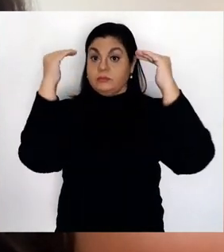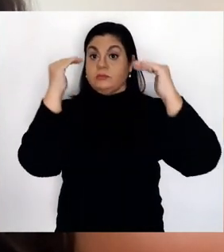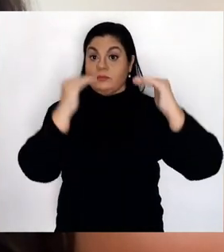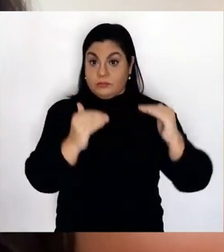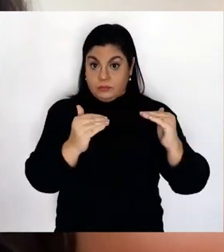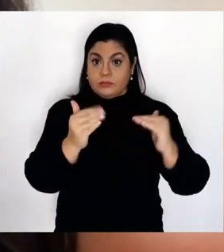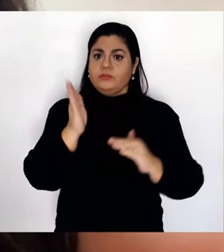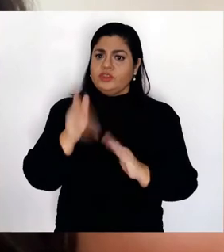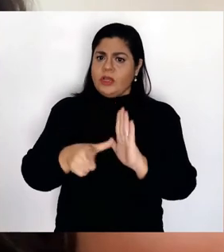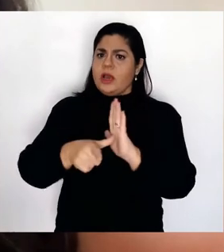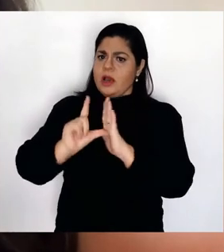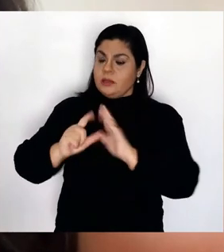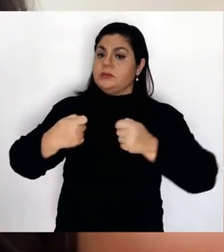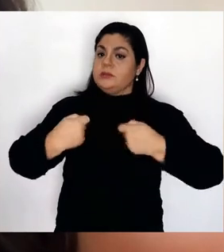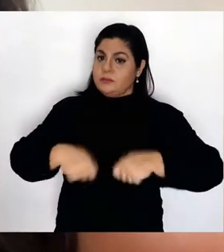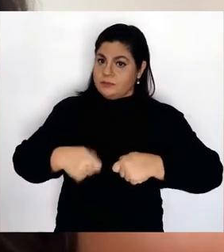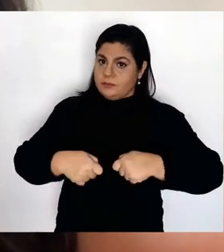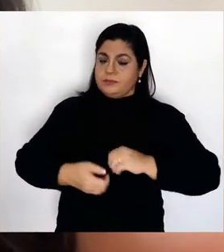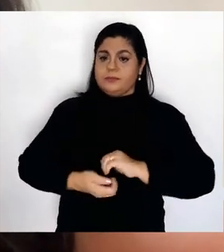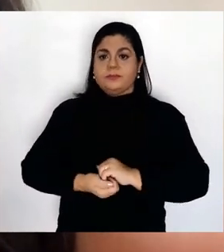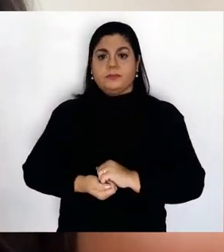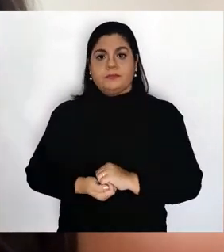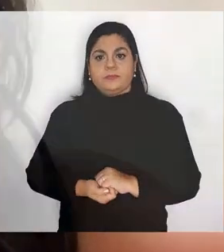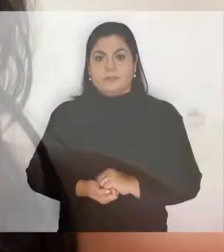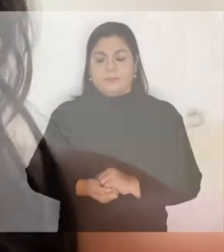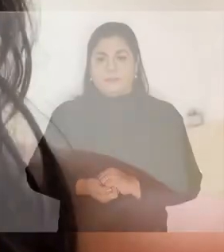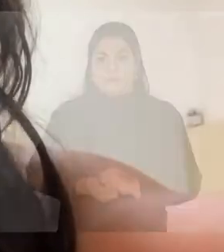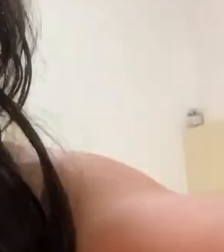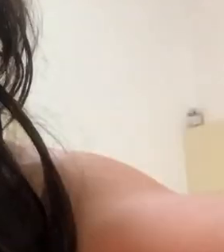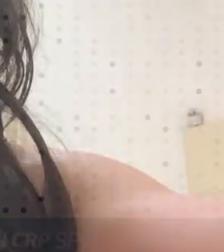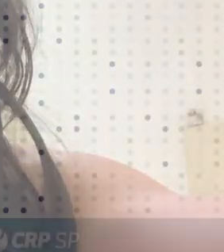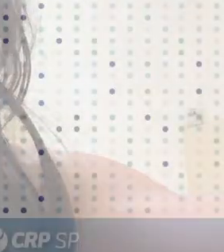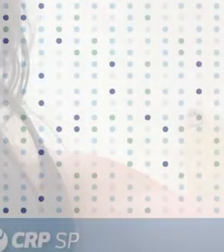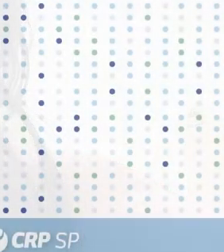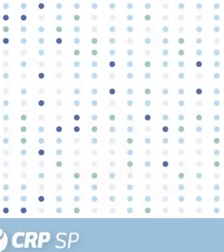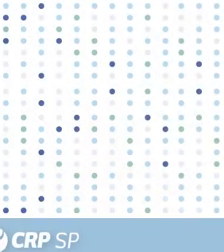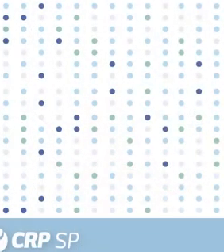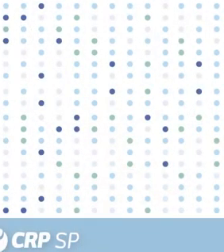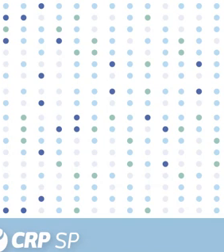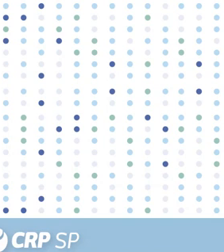sejam respeitados, assim como já deveriam ser anteriormente.